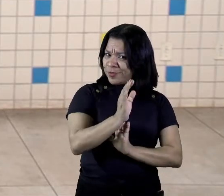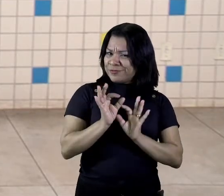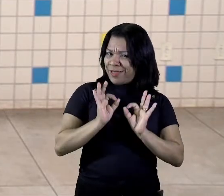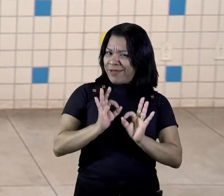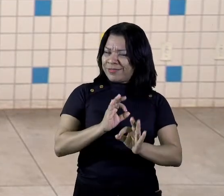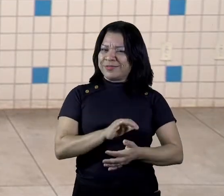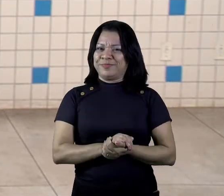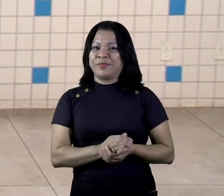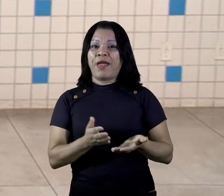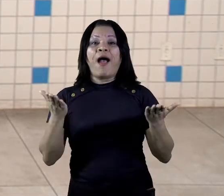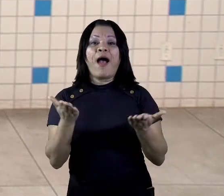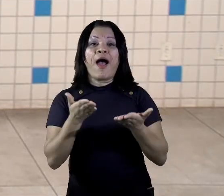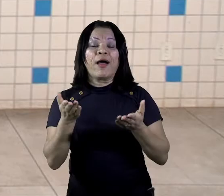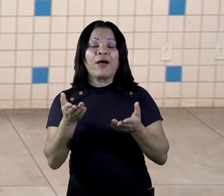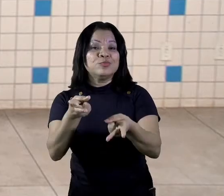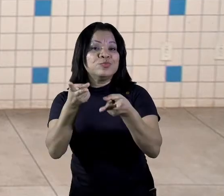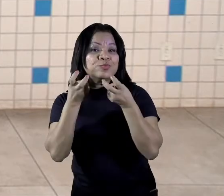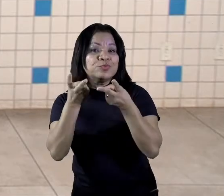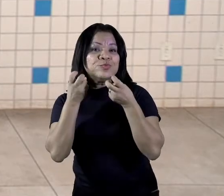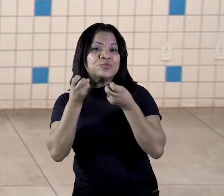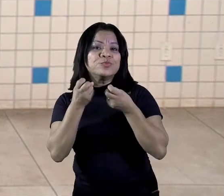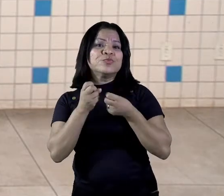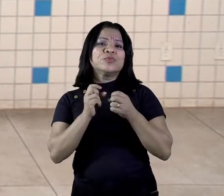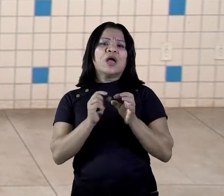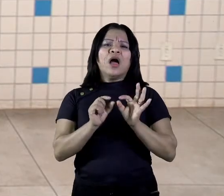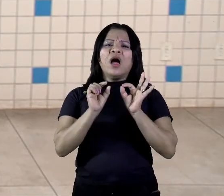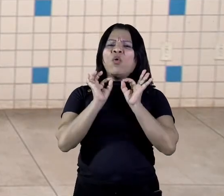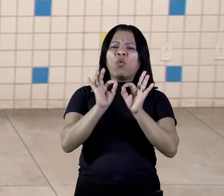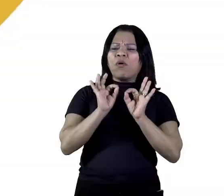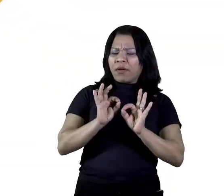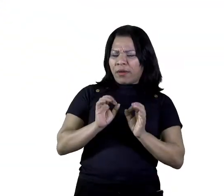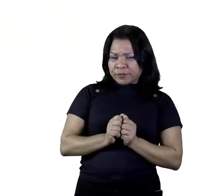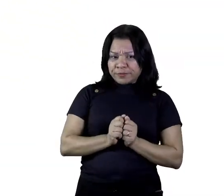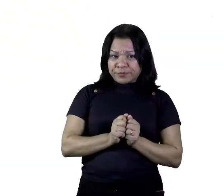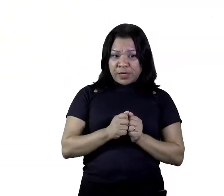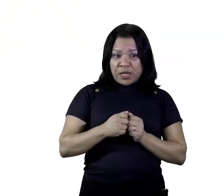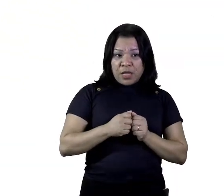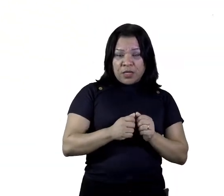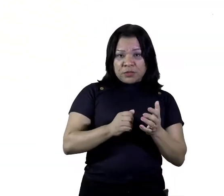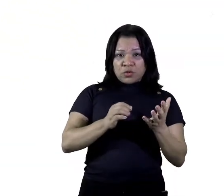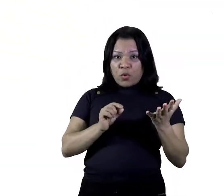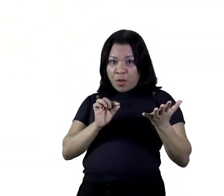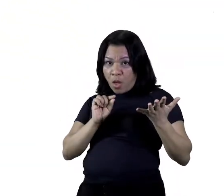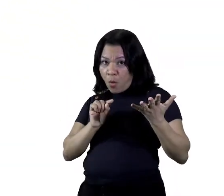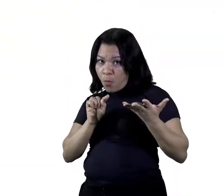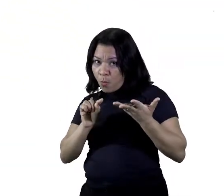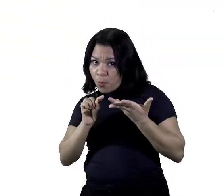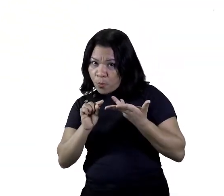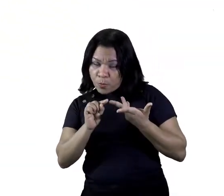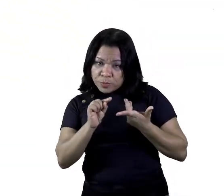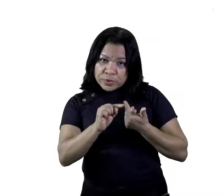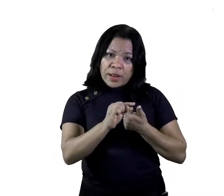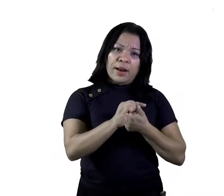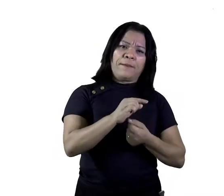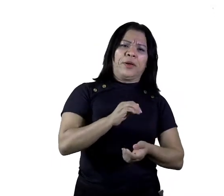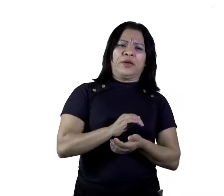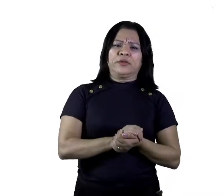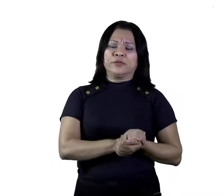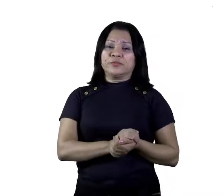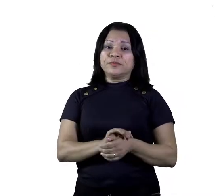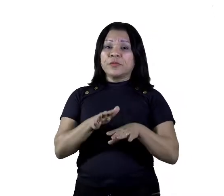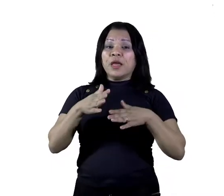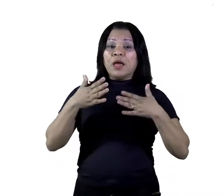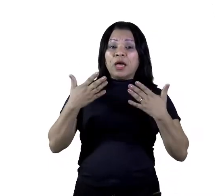vamos analisar sobre os elementos da narrativa. Qual é o enredo desse conto? Um pobre